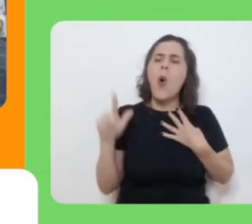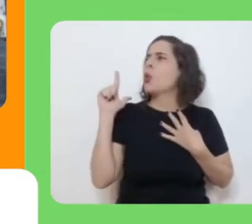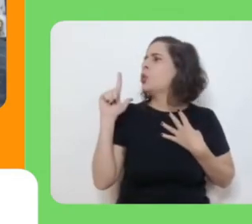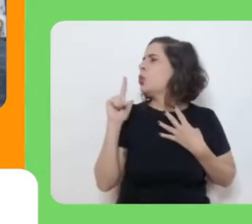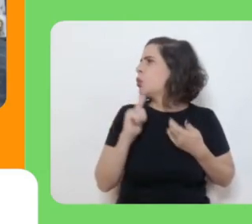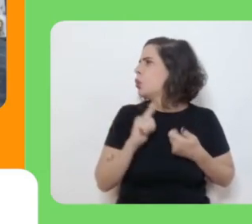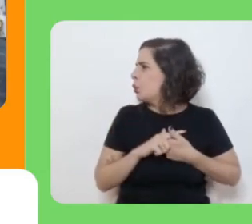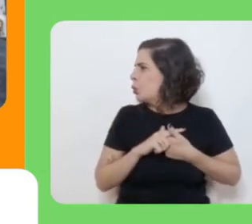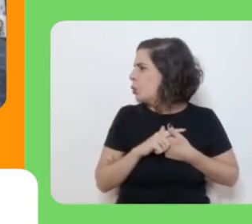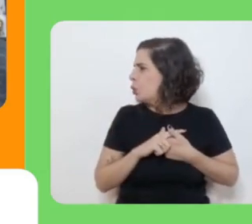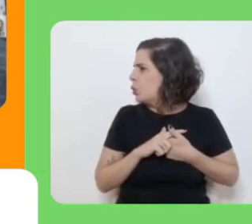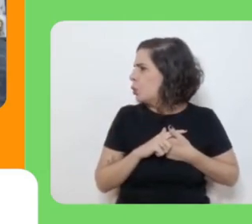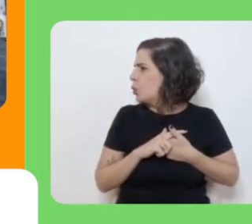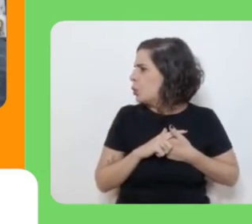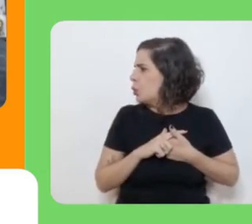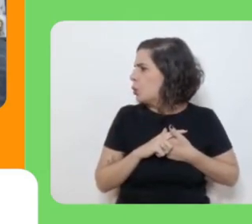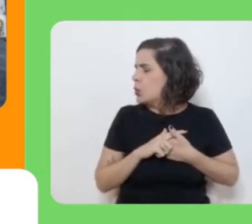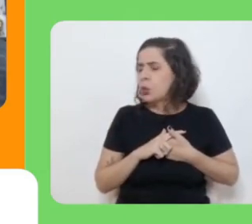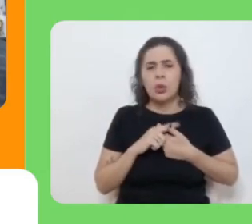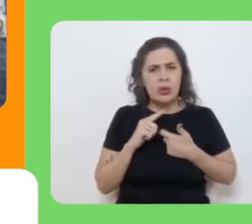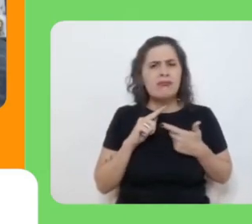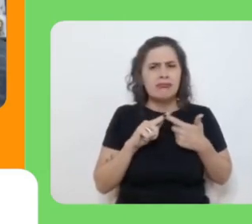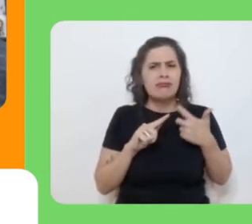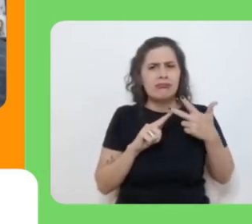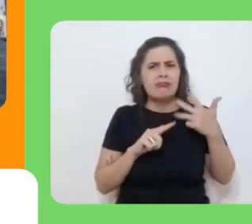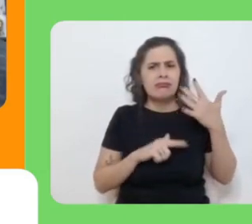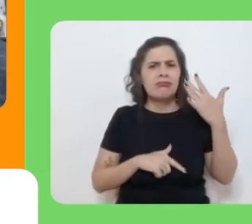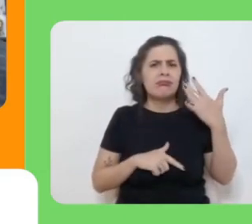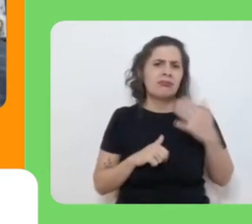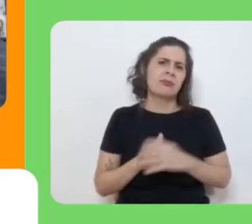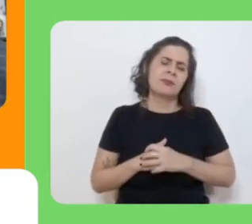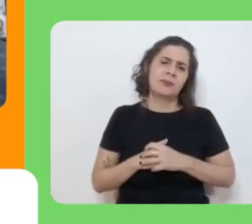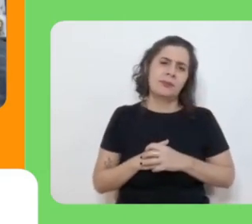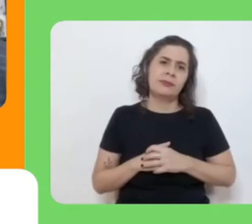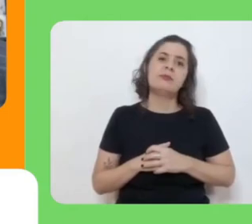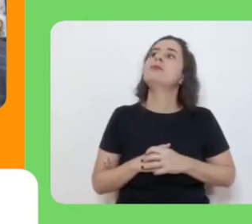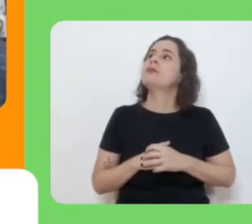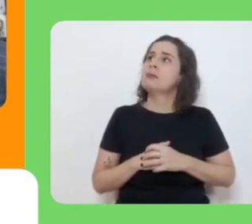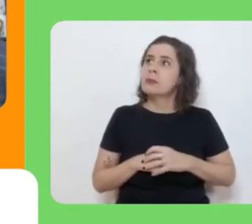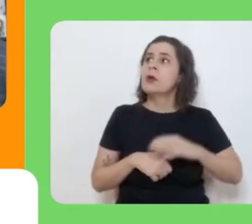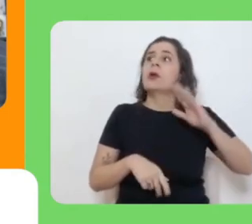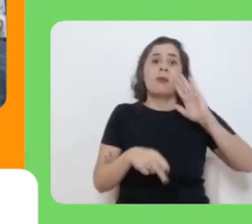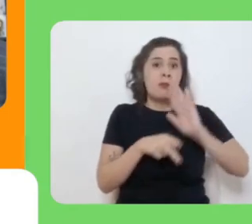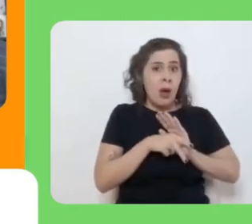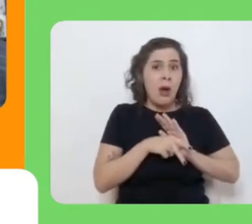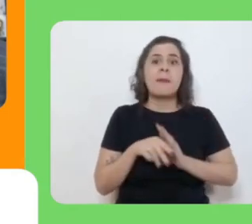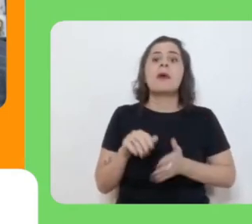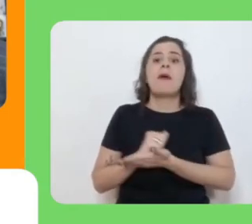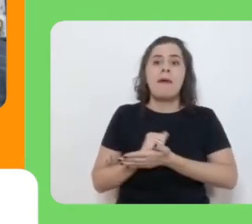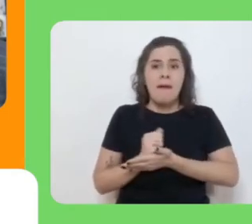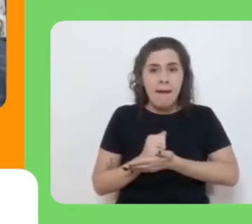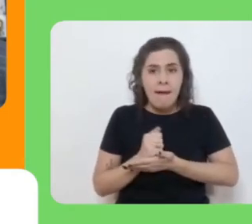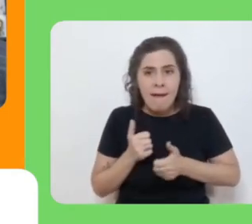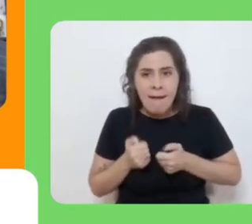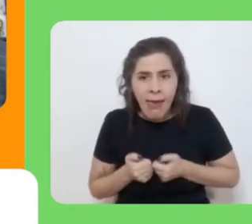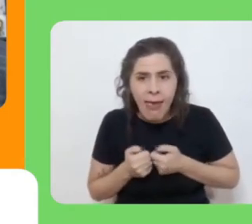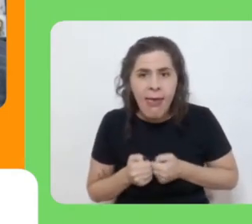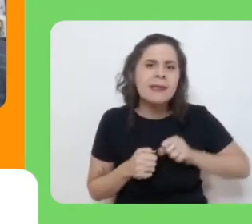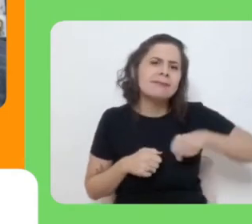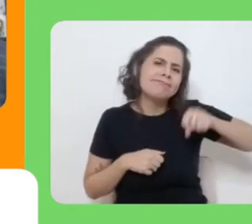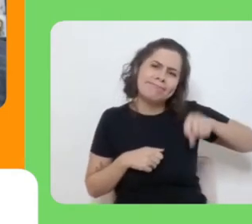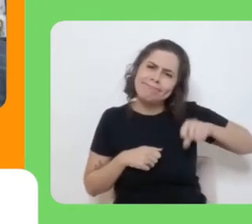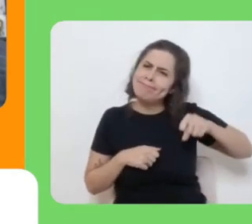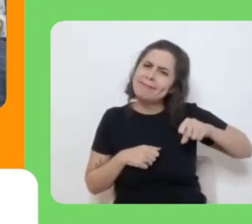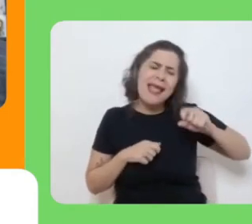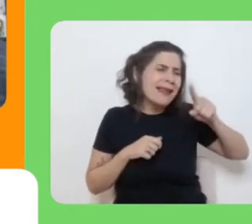brasileiro. A gente brinca que é o Os primeiro. advergues. Os advergames também, né? Os Isso eu Adver acho que Games, papel muito sustentou importante. demais